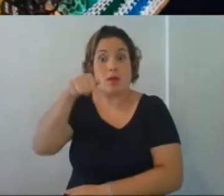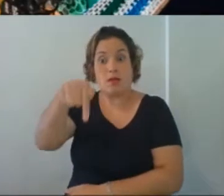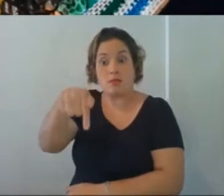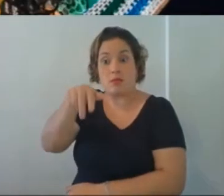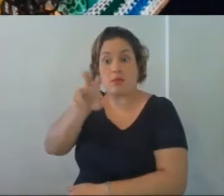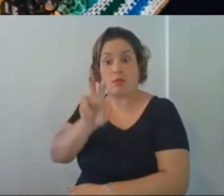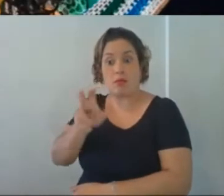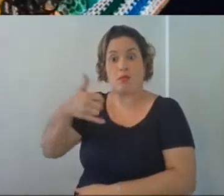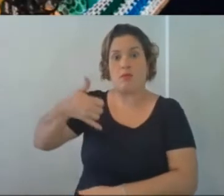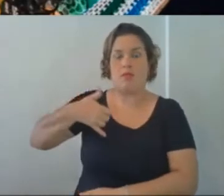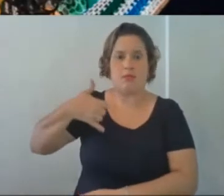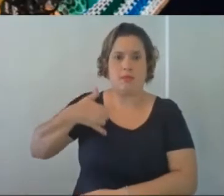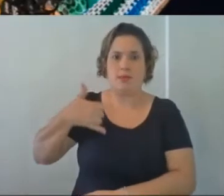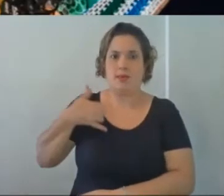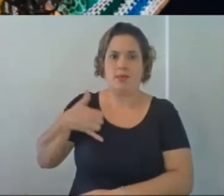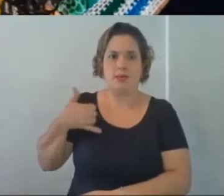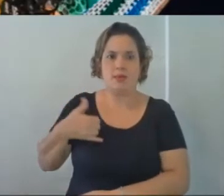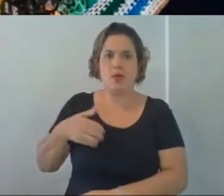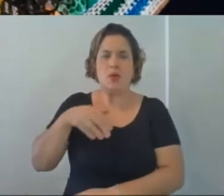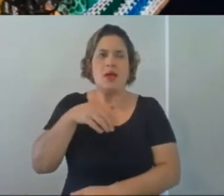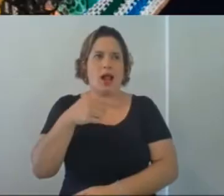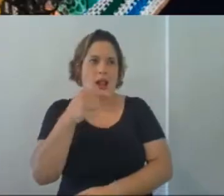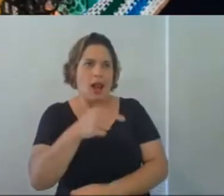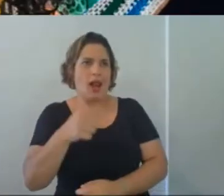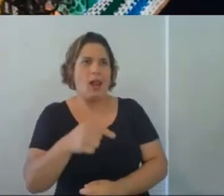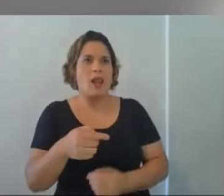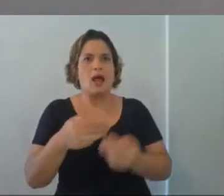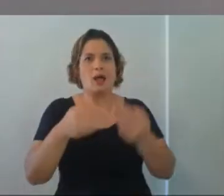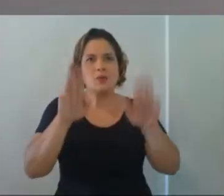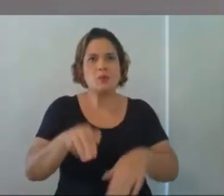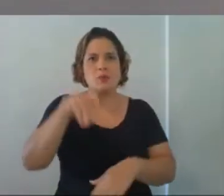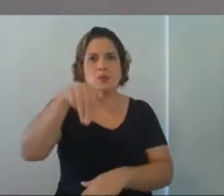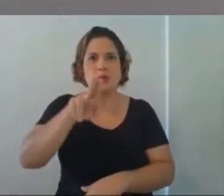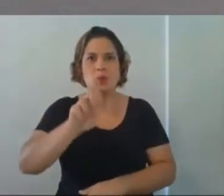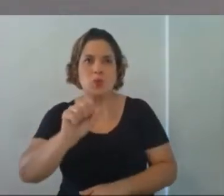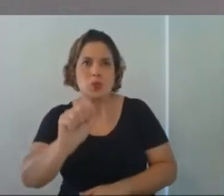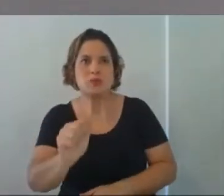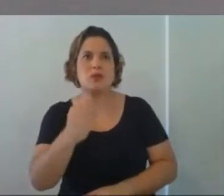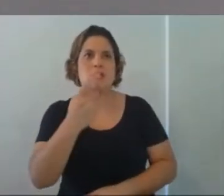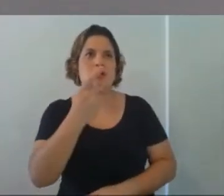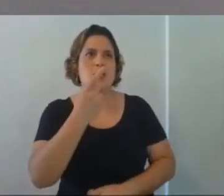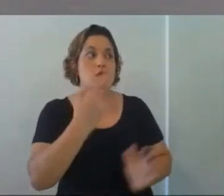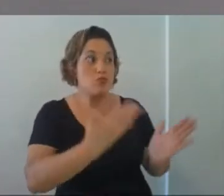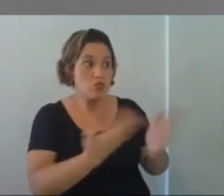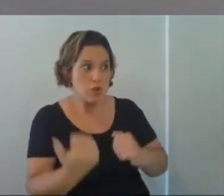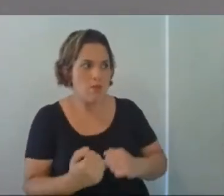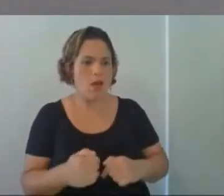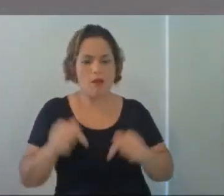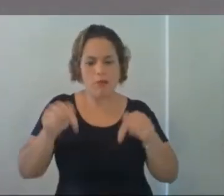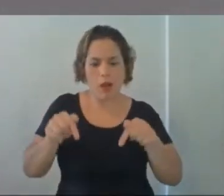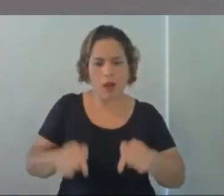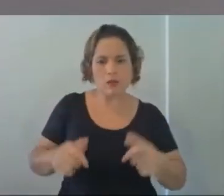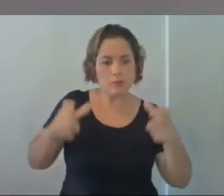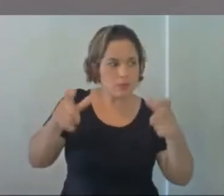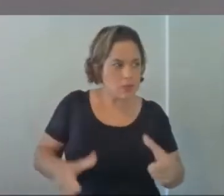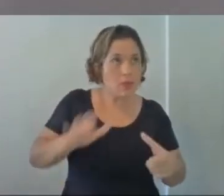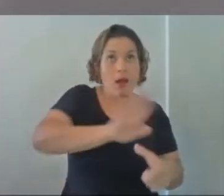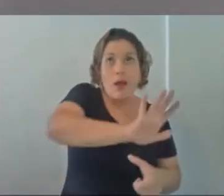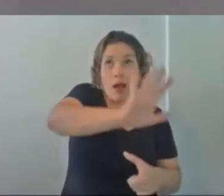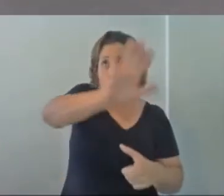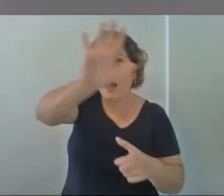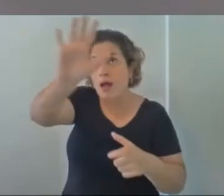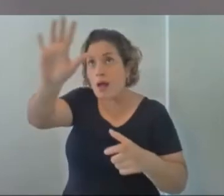anos, né? Então, no Musa, eu encorajei ela a praticar o desenho na parede.